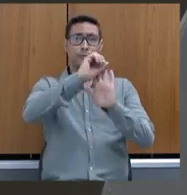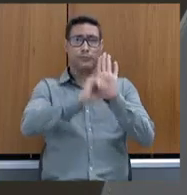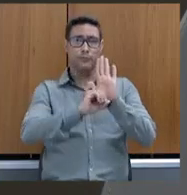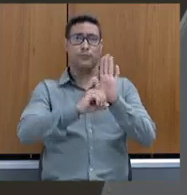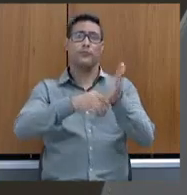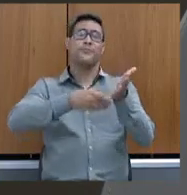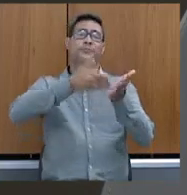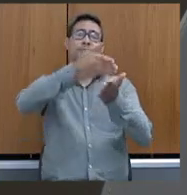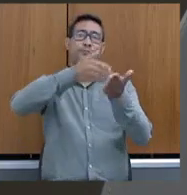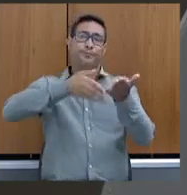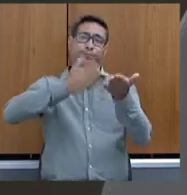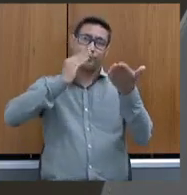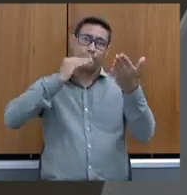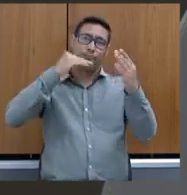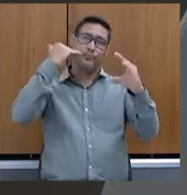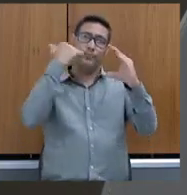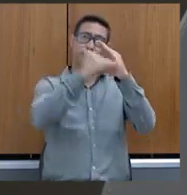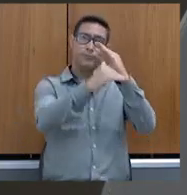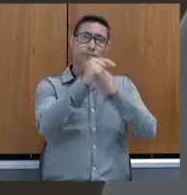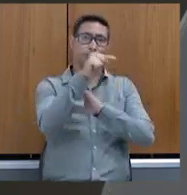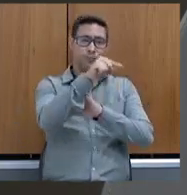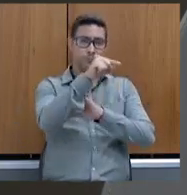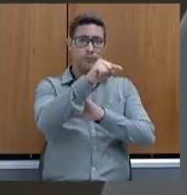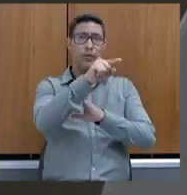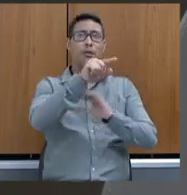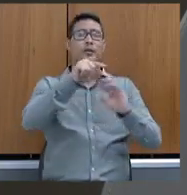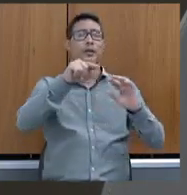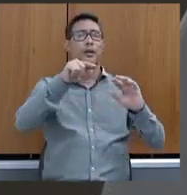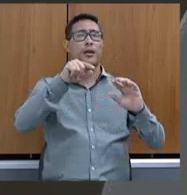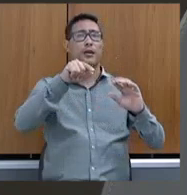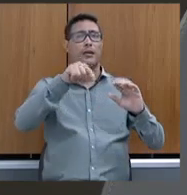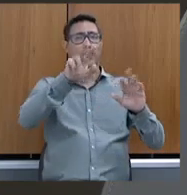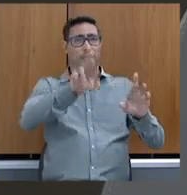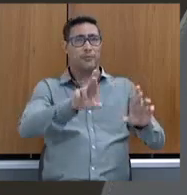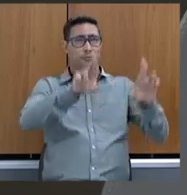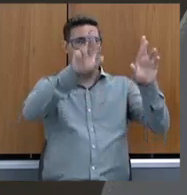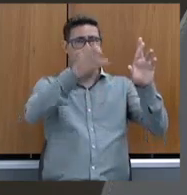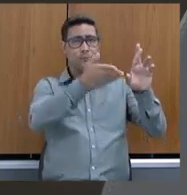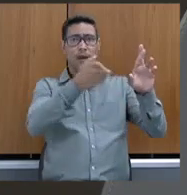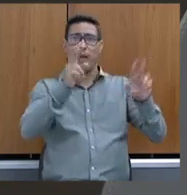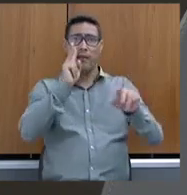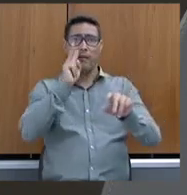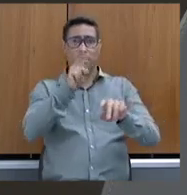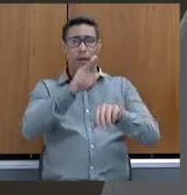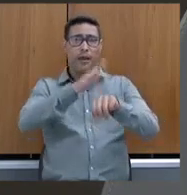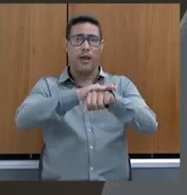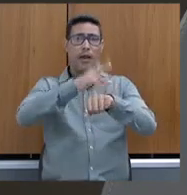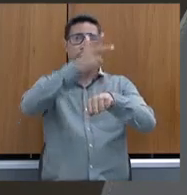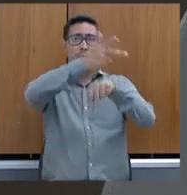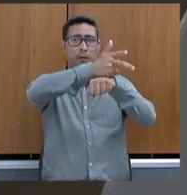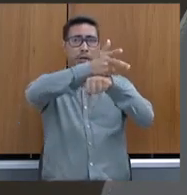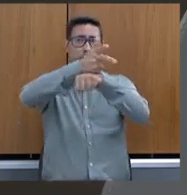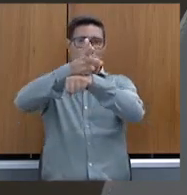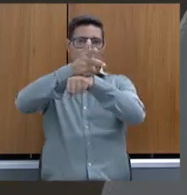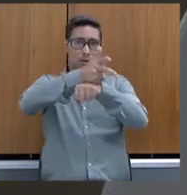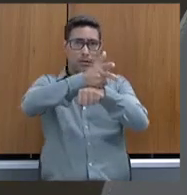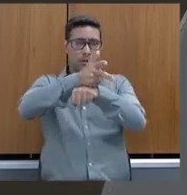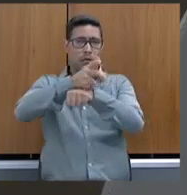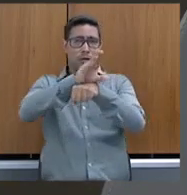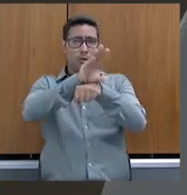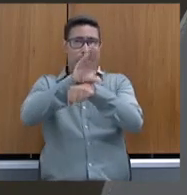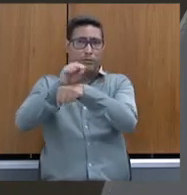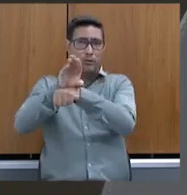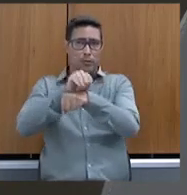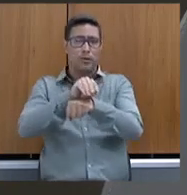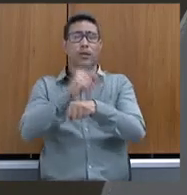a Coordenador Geral da Polícia Civil em Minas Gerais para quem é inteligência é verifica as imagens que foram publicadas ao